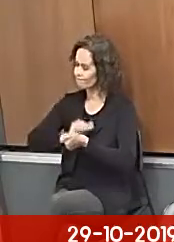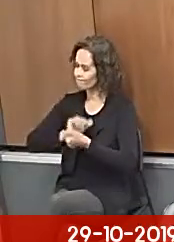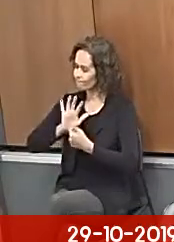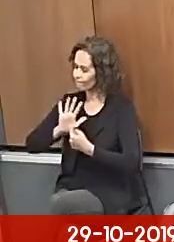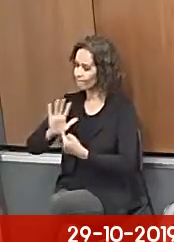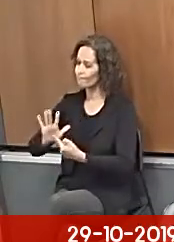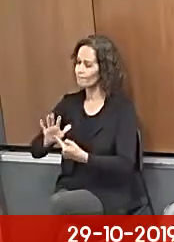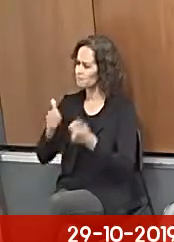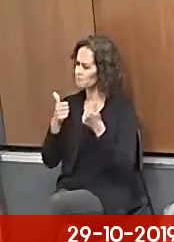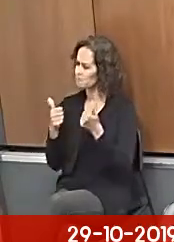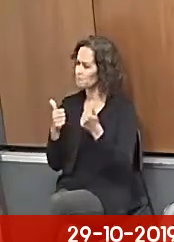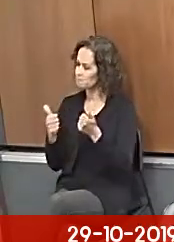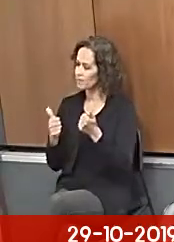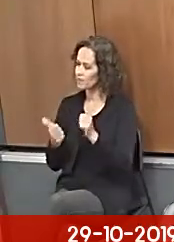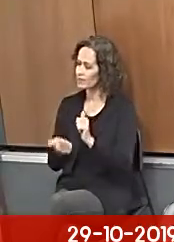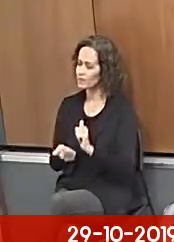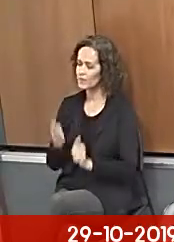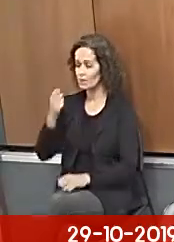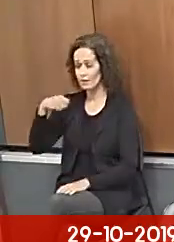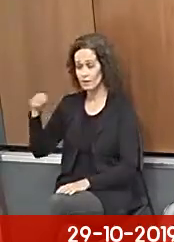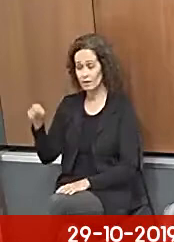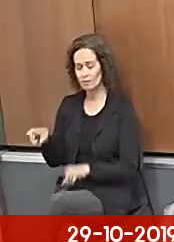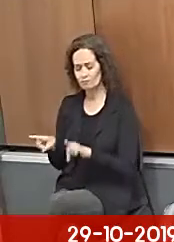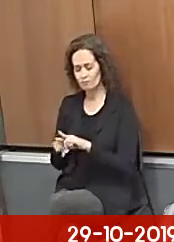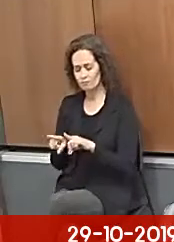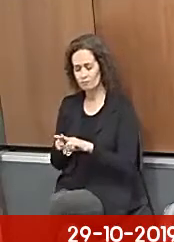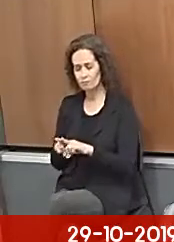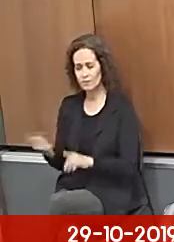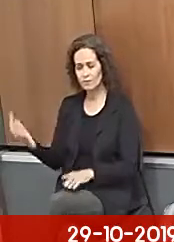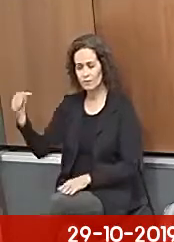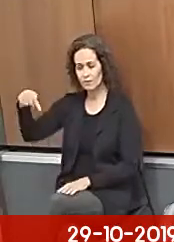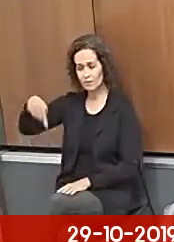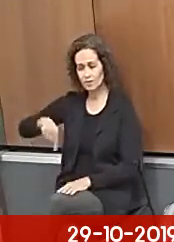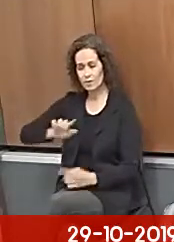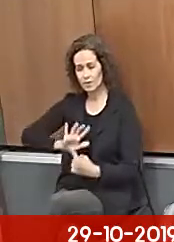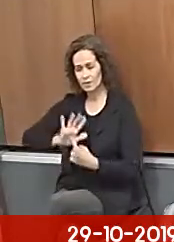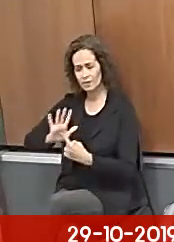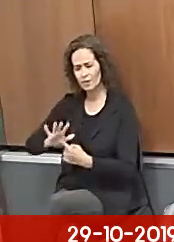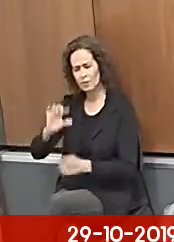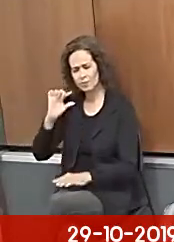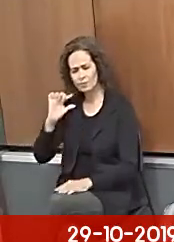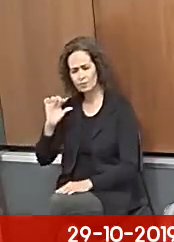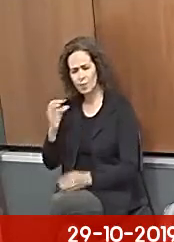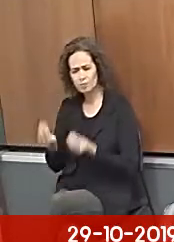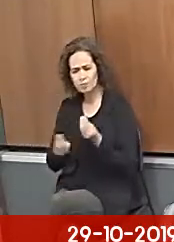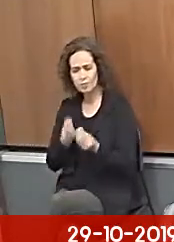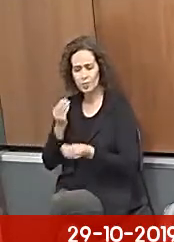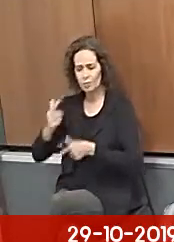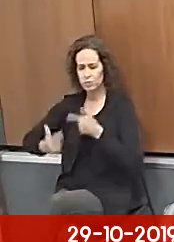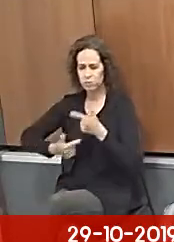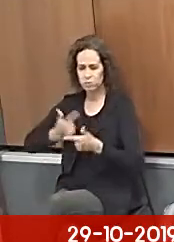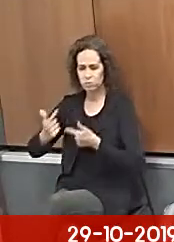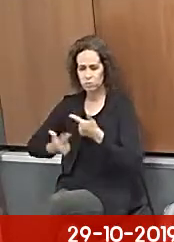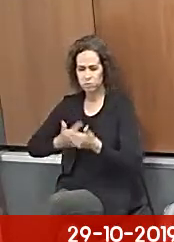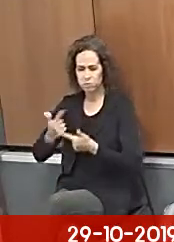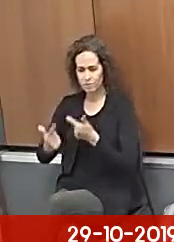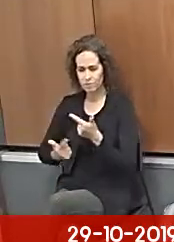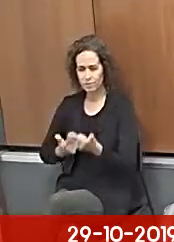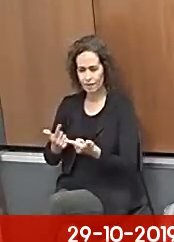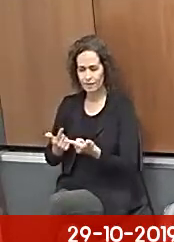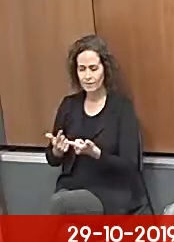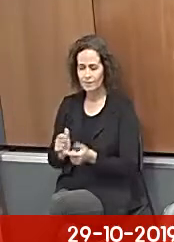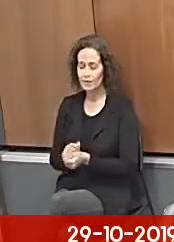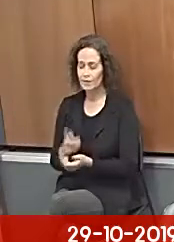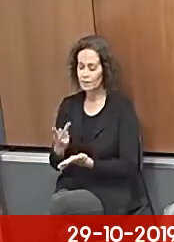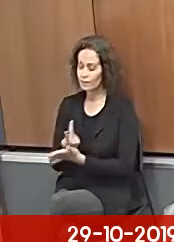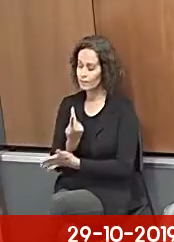associação. E eu vim aqui hoje para apresentar para vocês um pouco do que é o nosso trabalho. O nosso trabalho que é feito muito